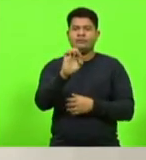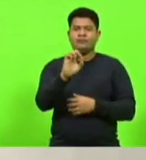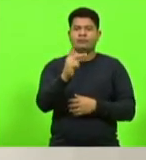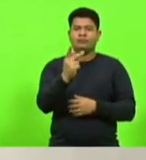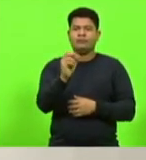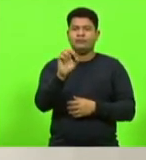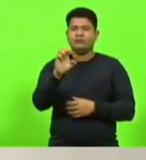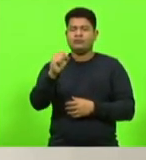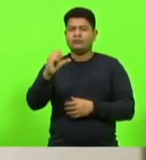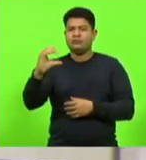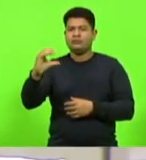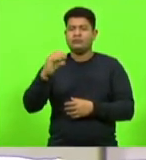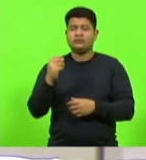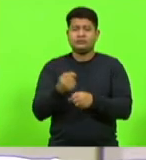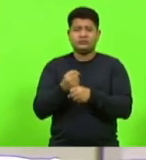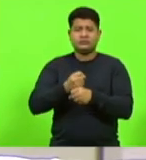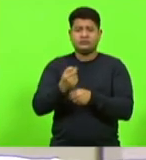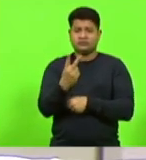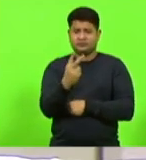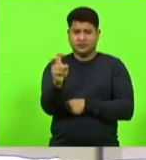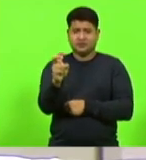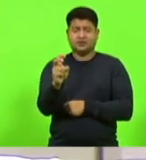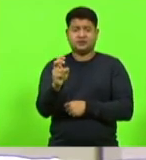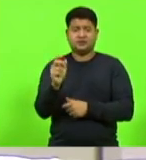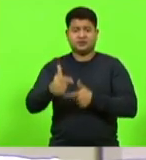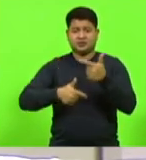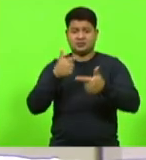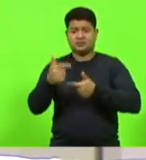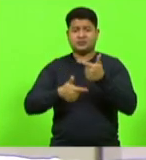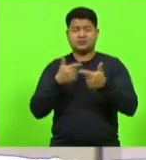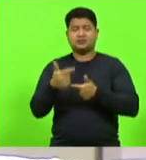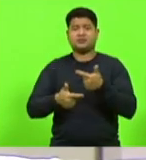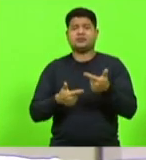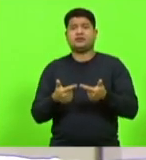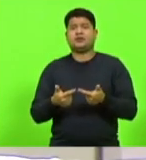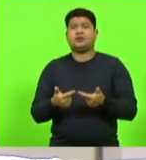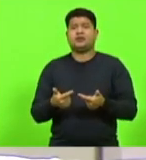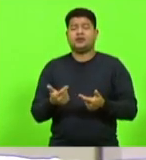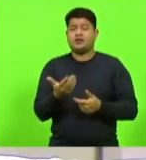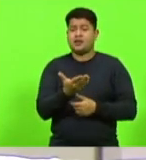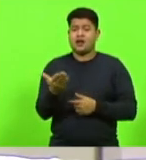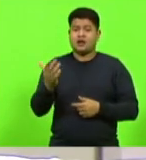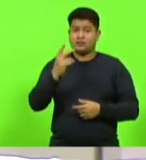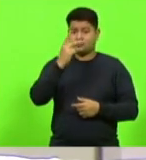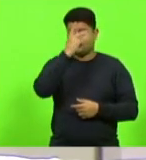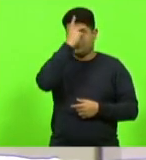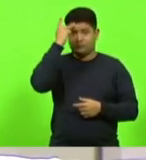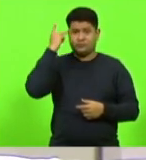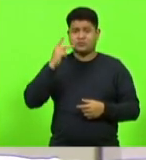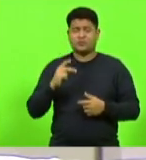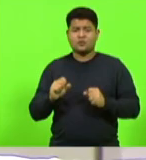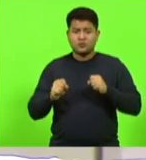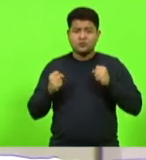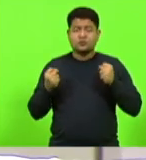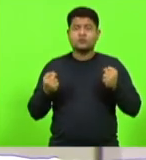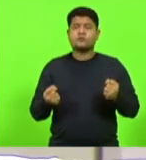história, 25 anos de trabalho, que as pessoas se dedicam, e me parece aqui que